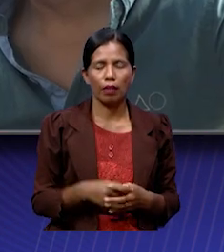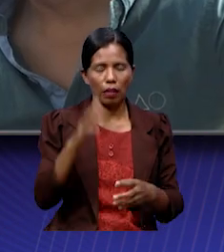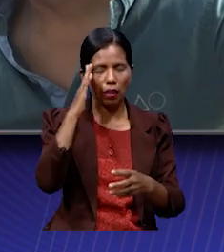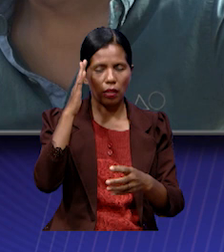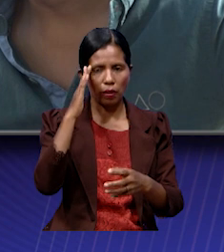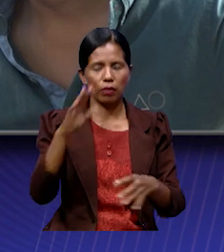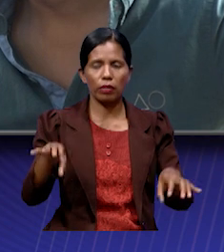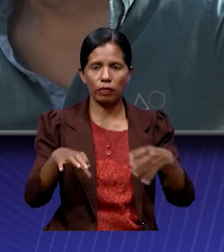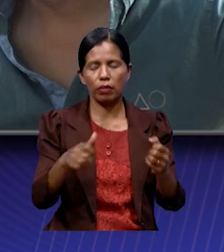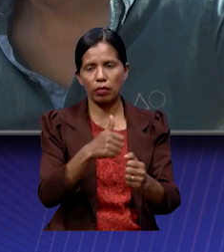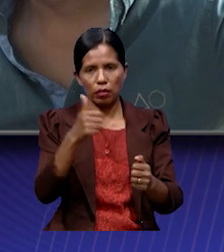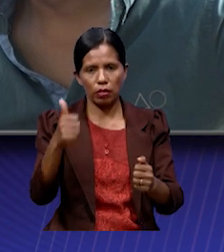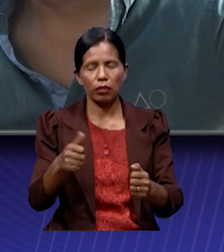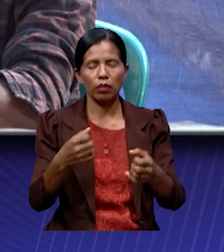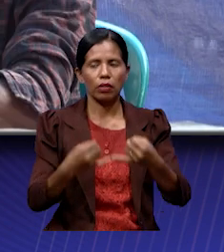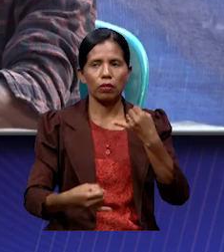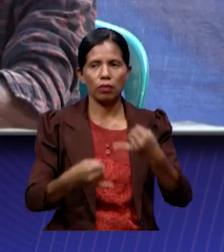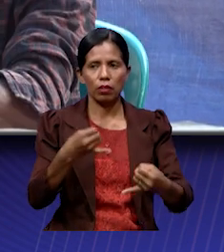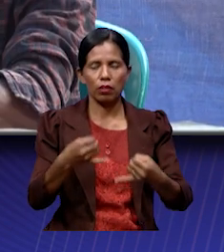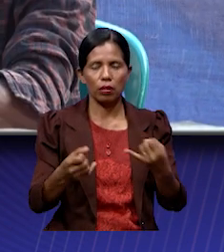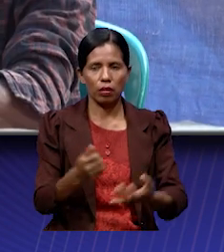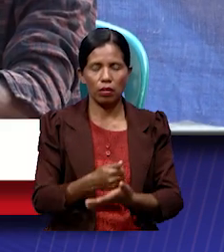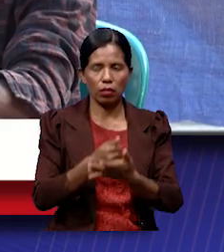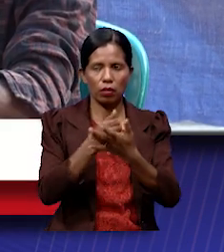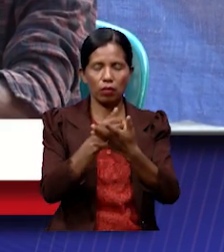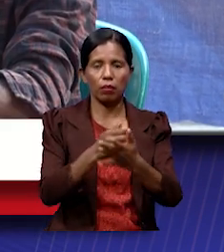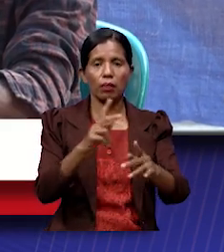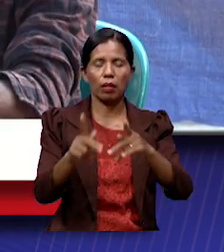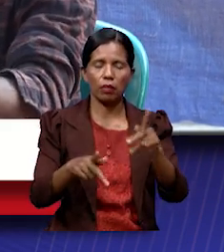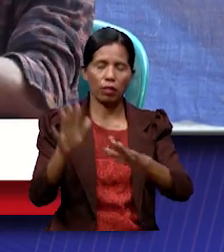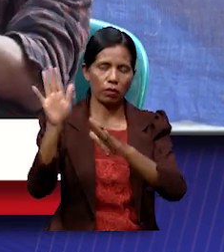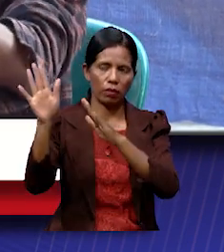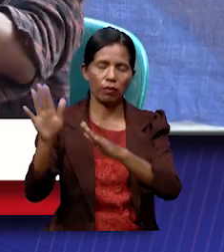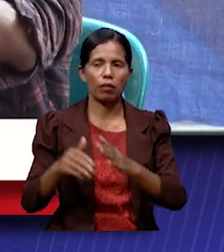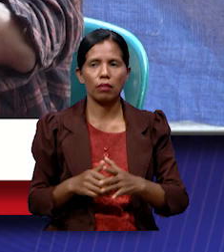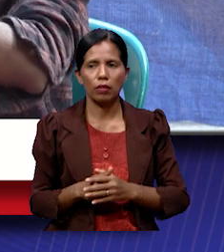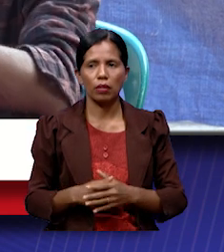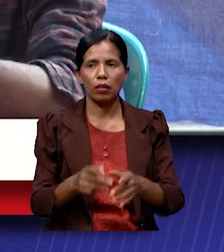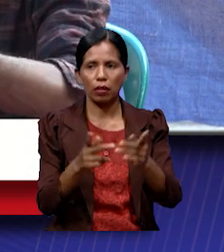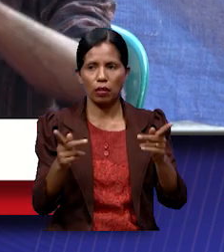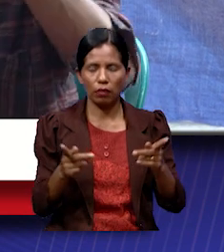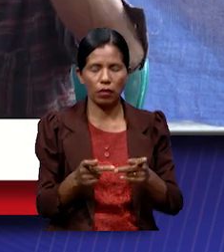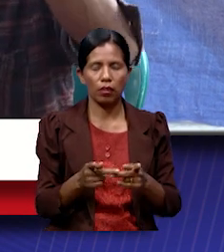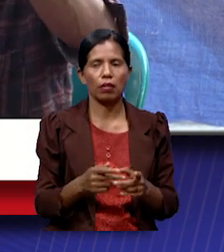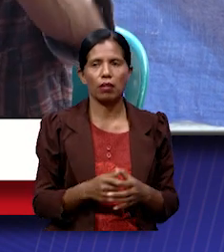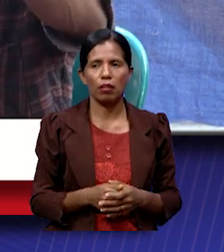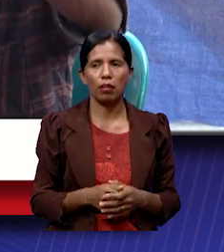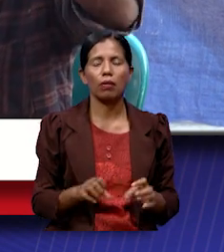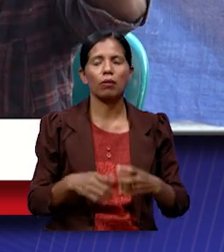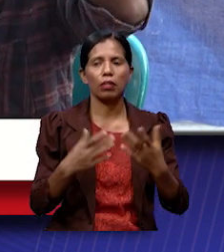estratégico selo, maka justiça social ba zona isolado sira. Zona no área isolado sira. Hal no